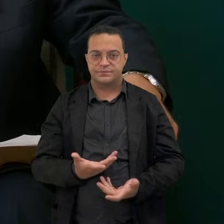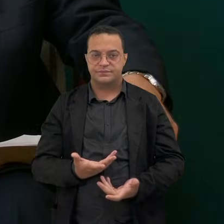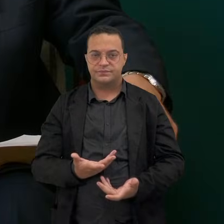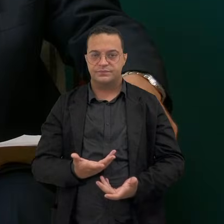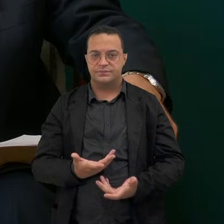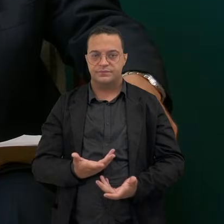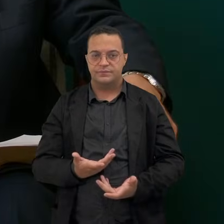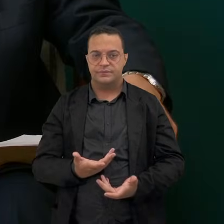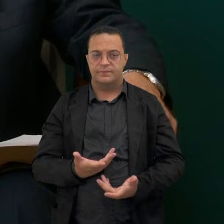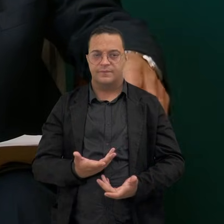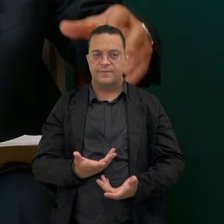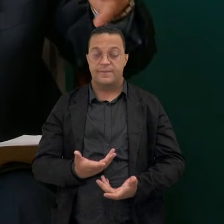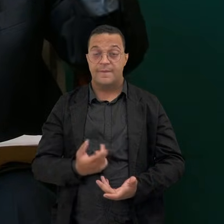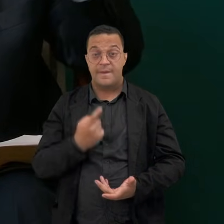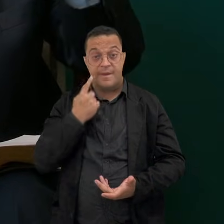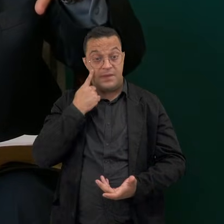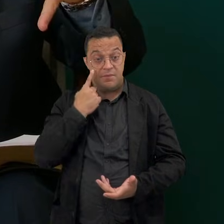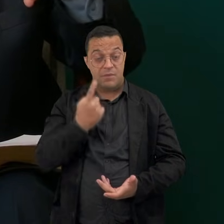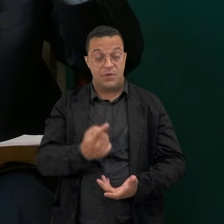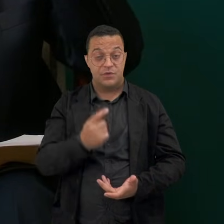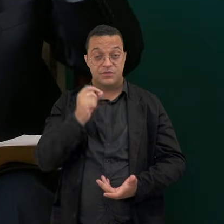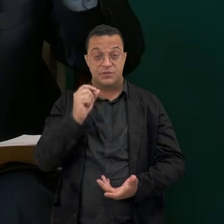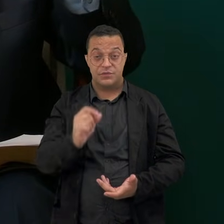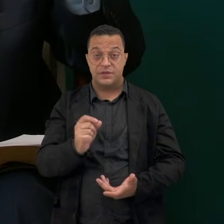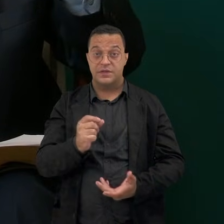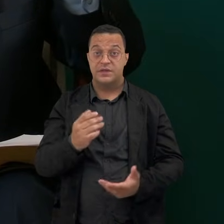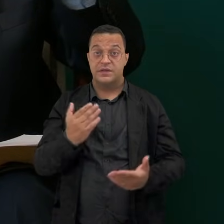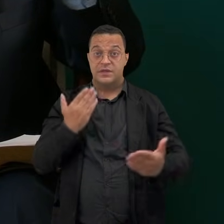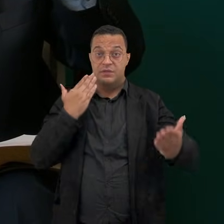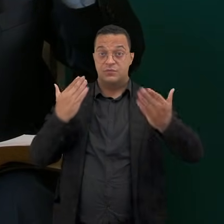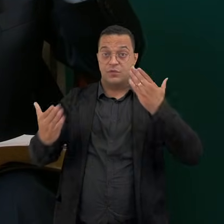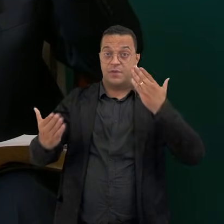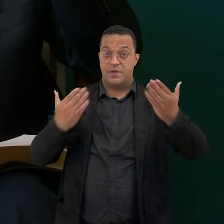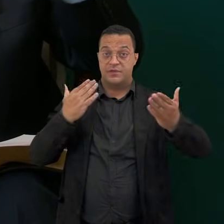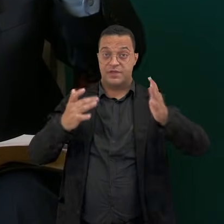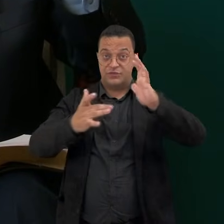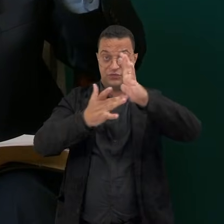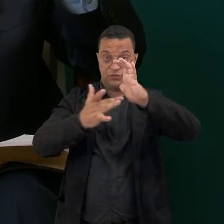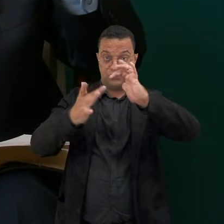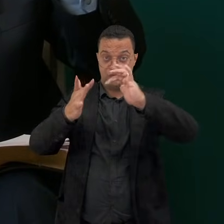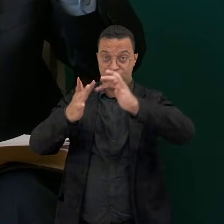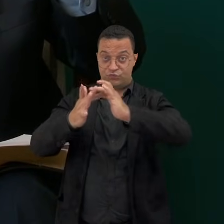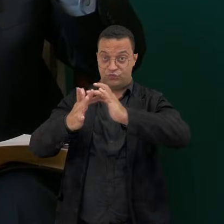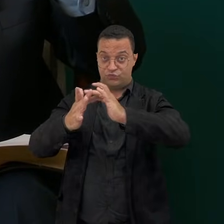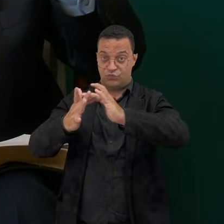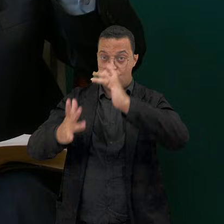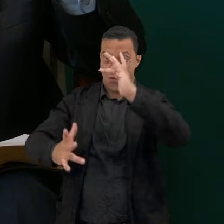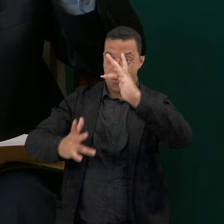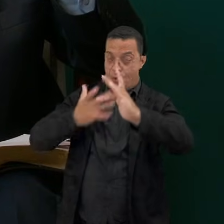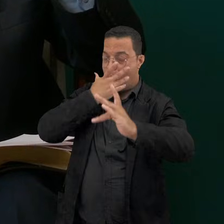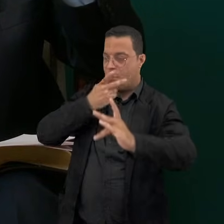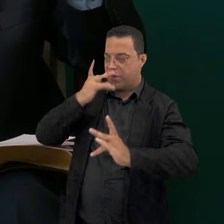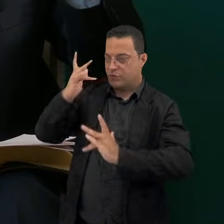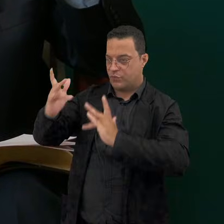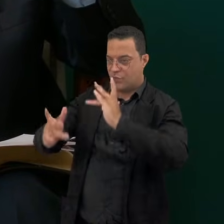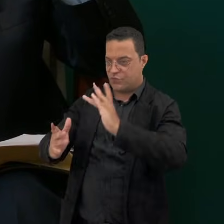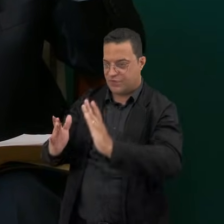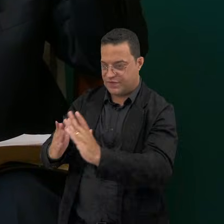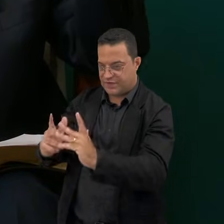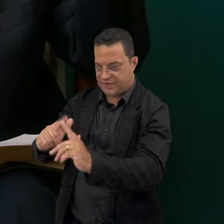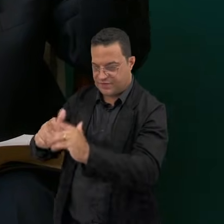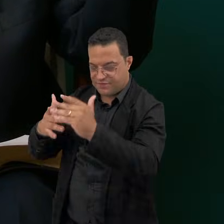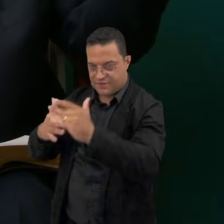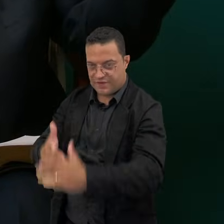Testamento, ele fala do noivo e da noiva, Isso. O Senhor Jesus o noivo, a igreja a noiva, que nos faz conhecer com